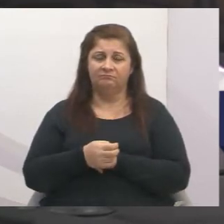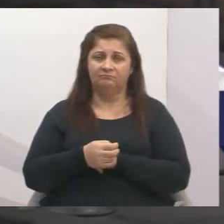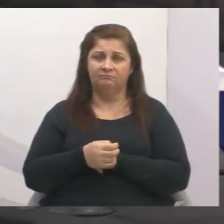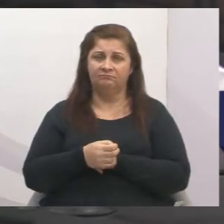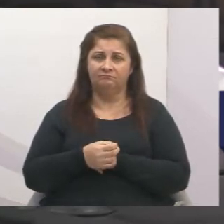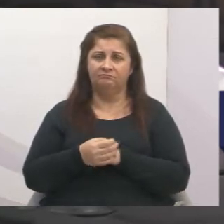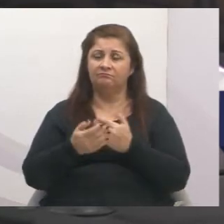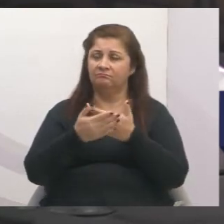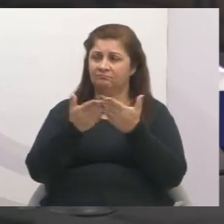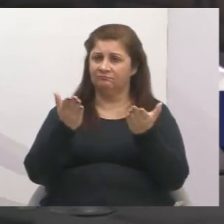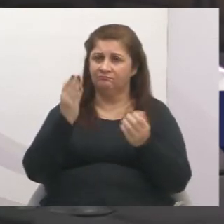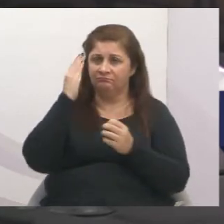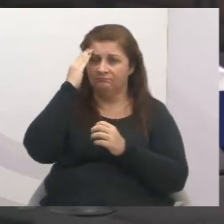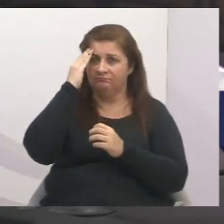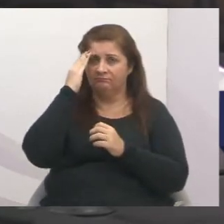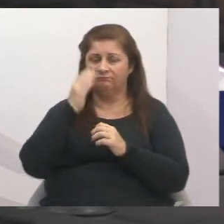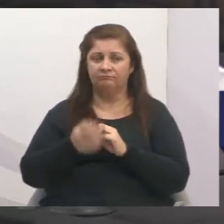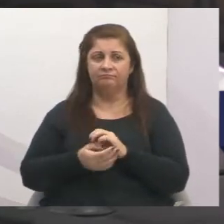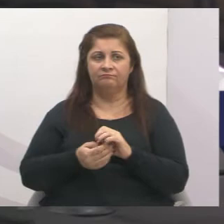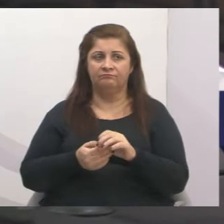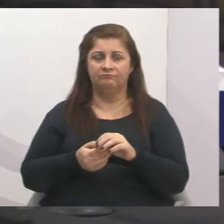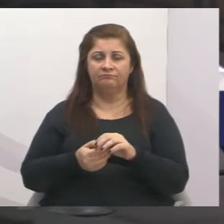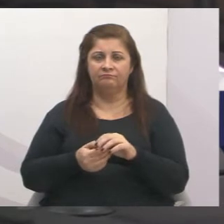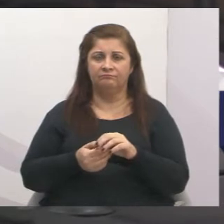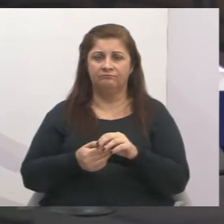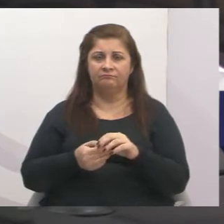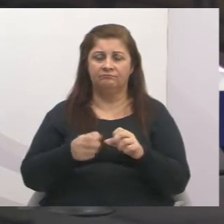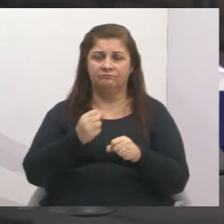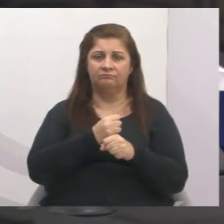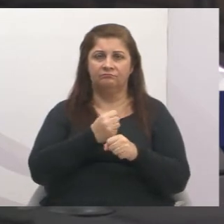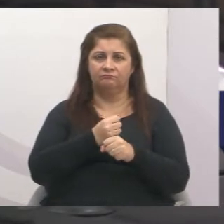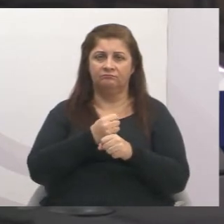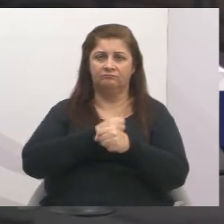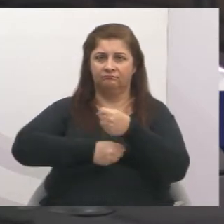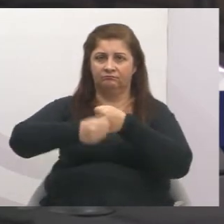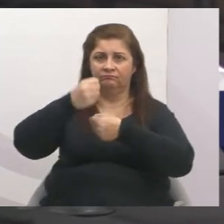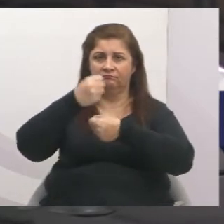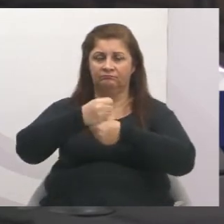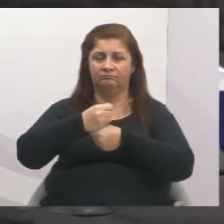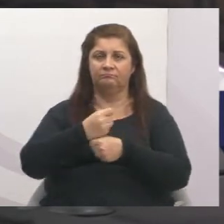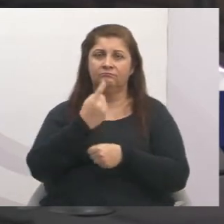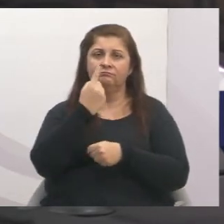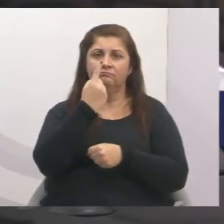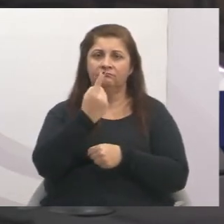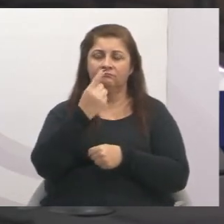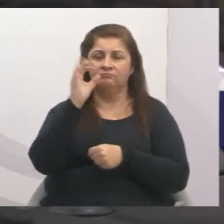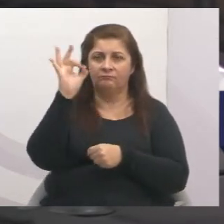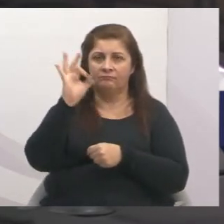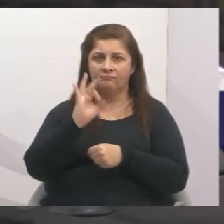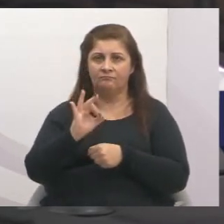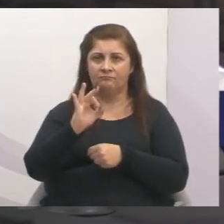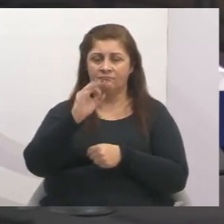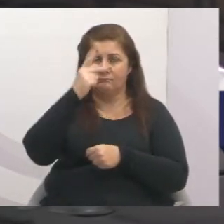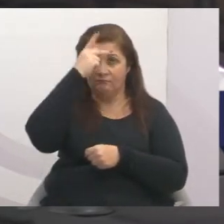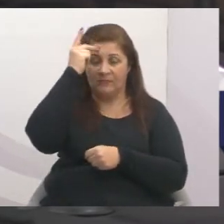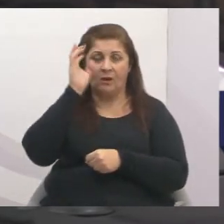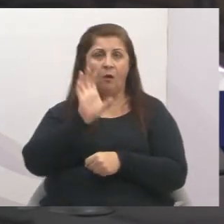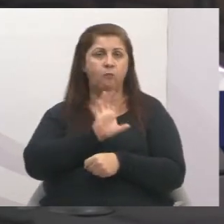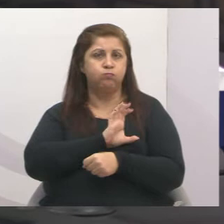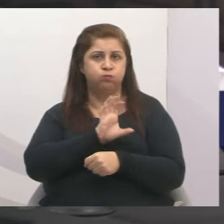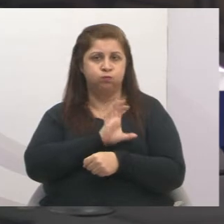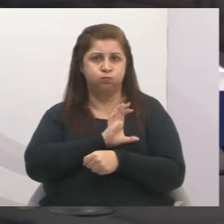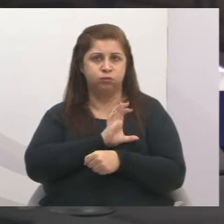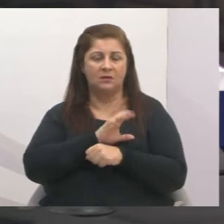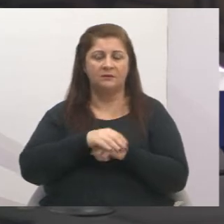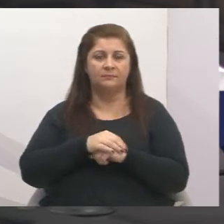Para que vocês tenham uma ideia, no ano de 2021, 1% das pessoas mais ricas,